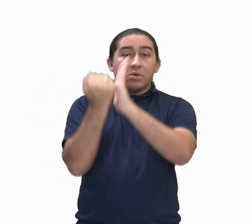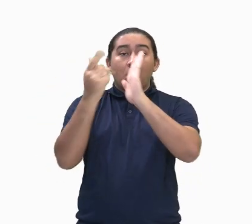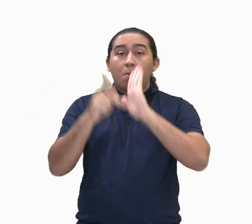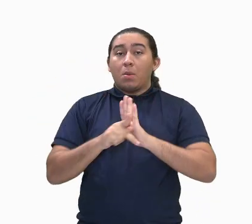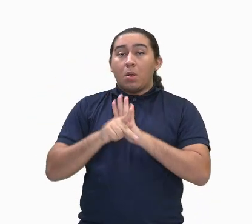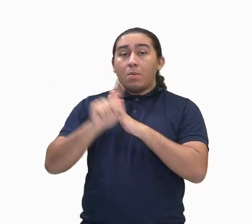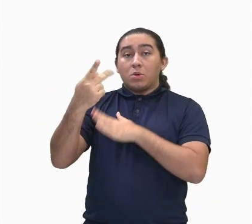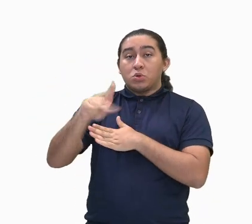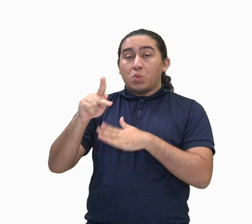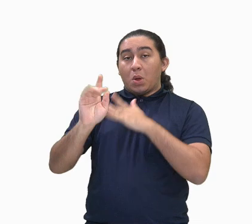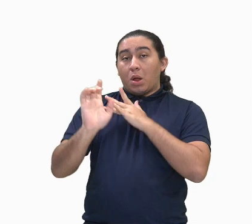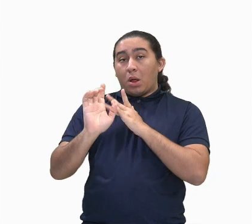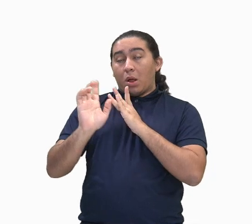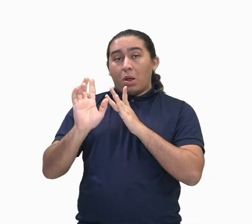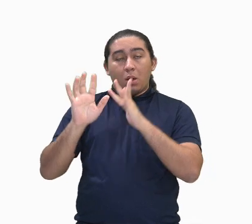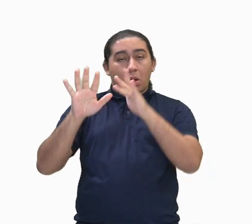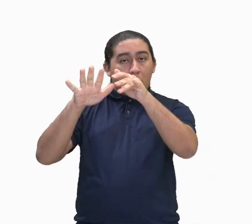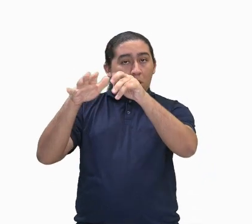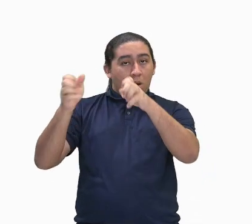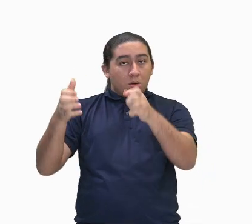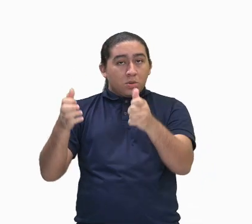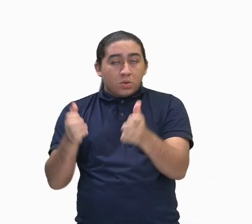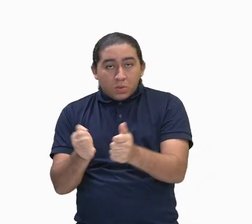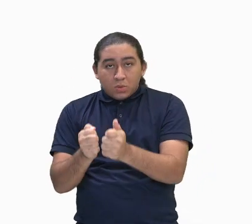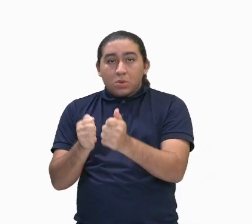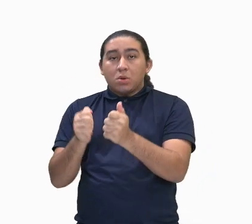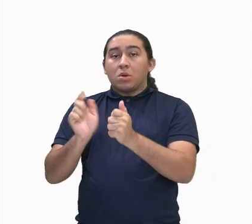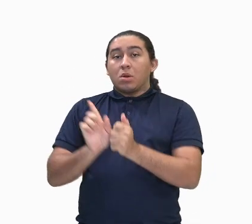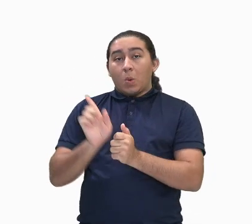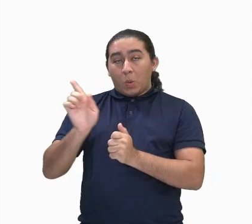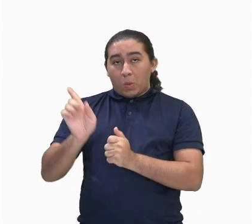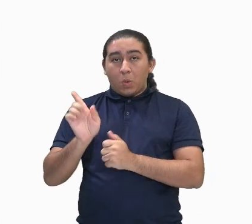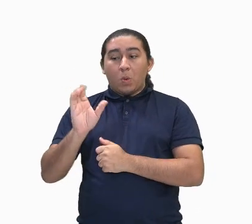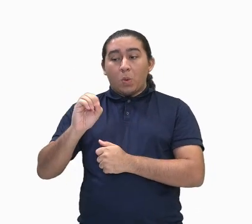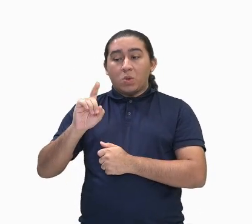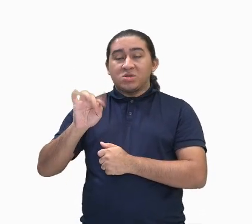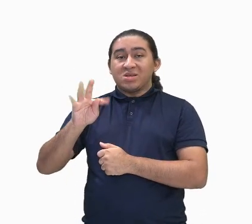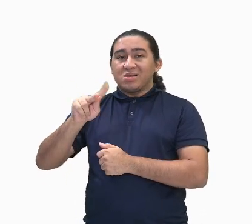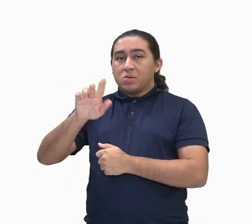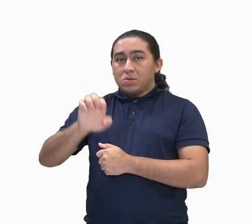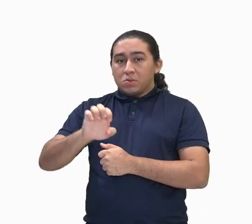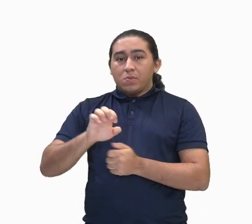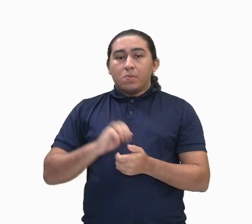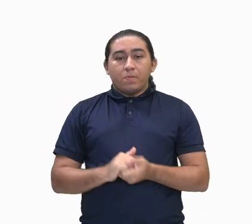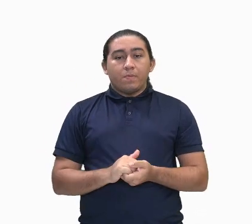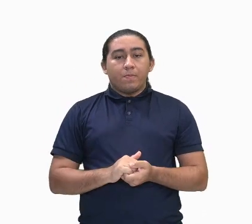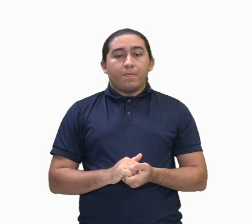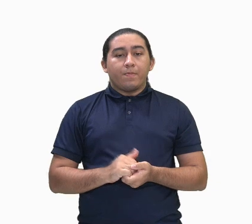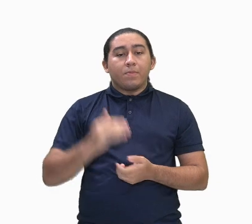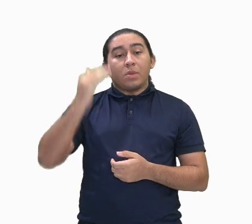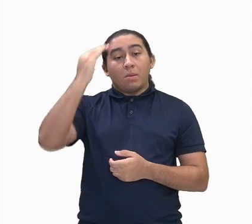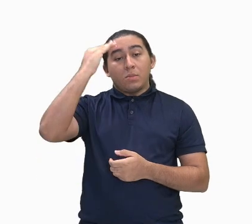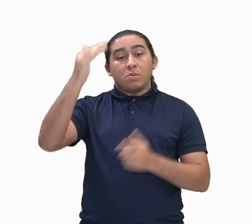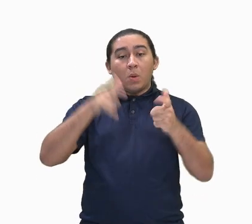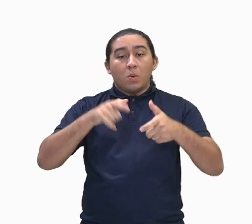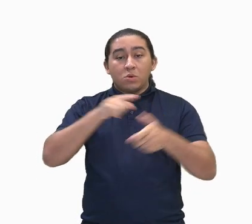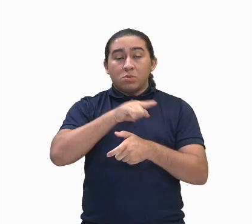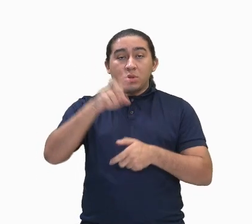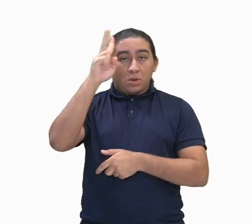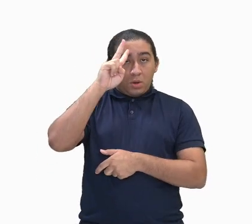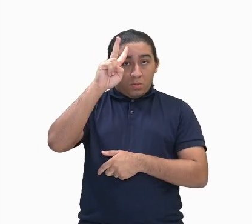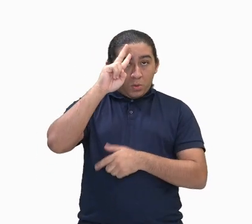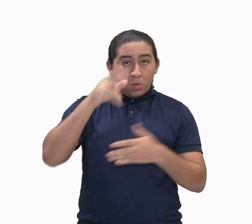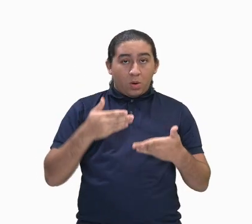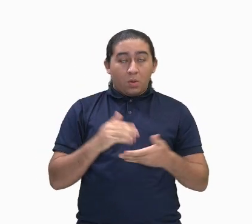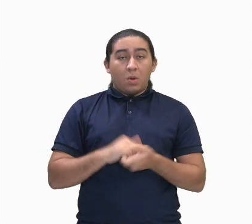da arquitetura ocidental. Tá? Dos que mais se destacam aí, acho que vocês vão lembrar, é